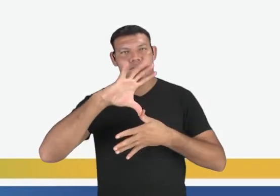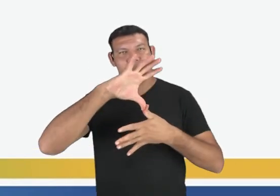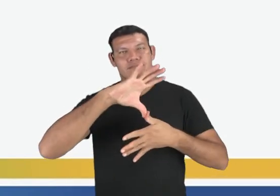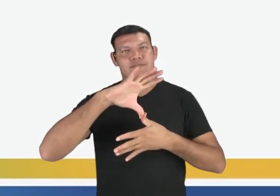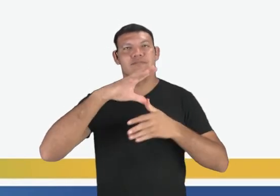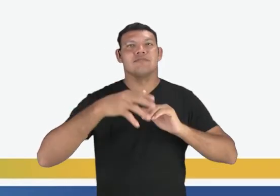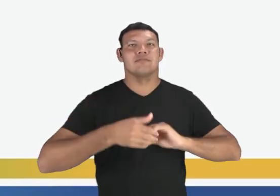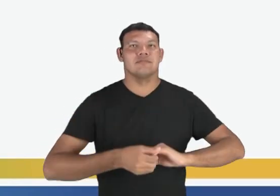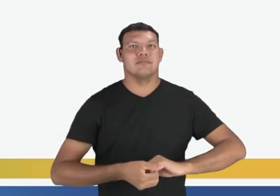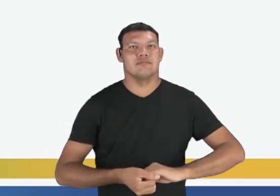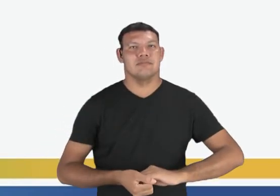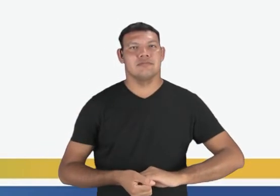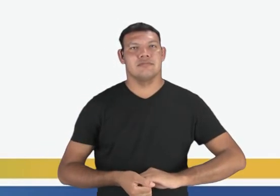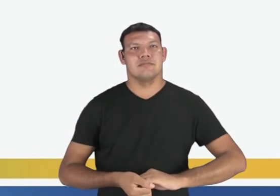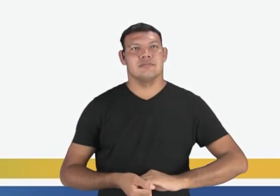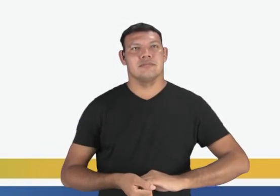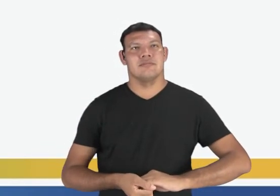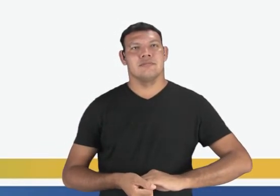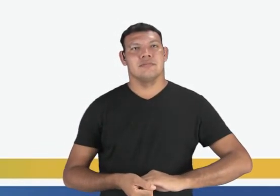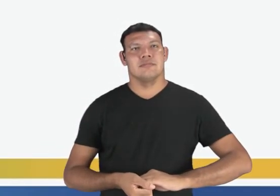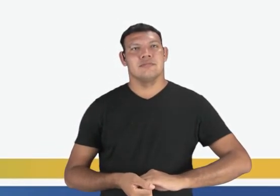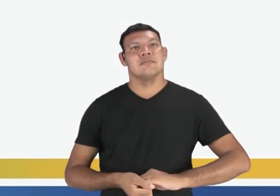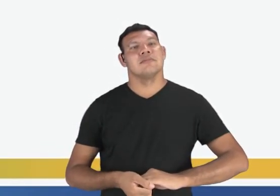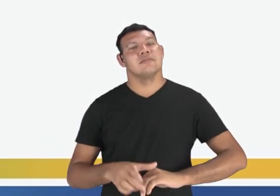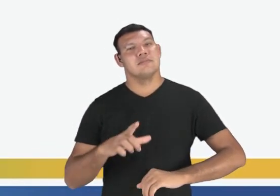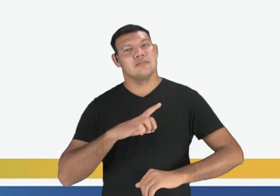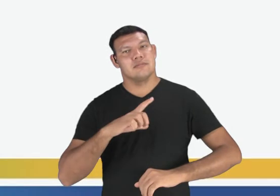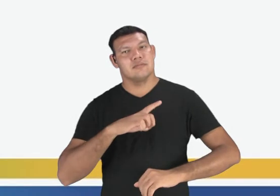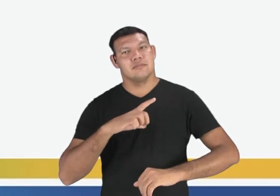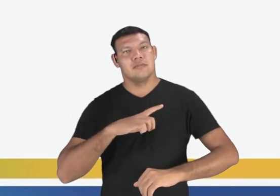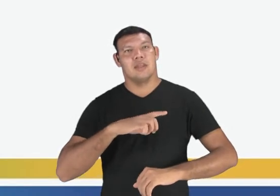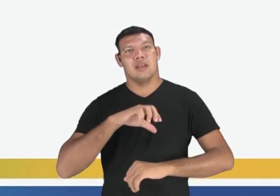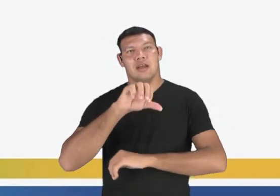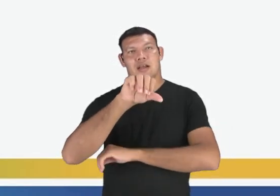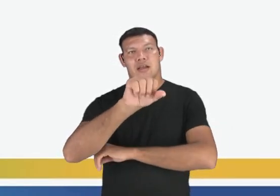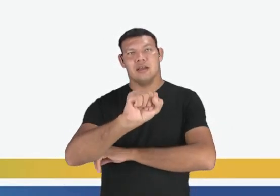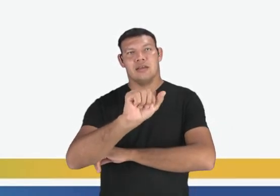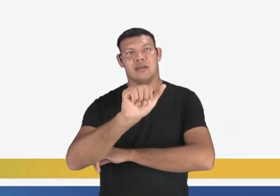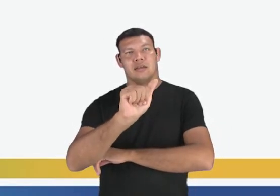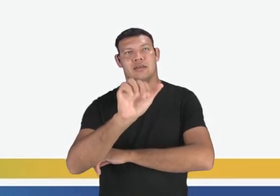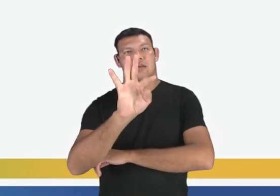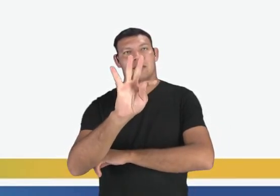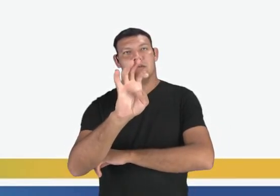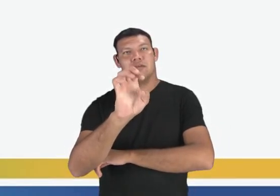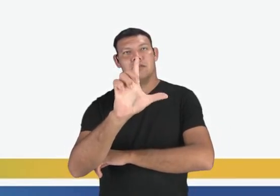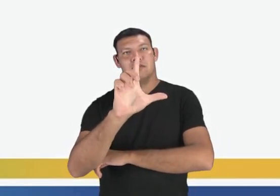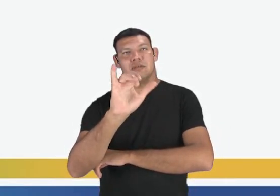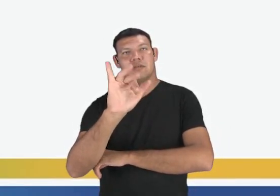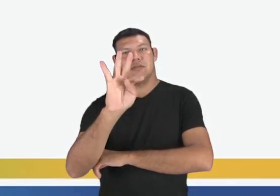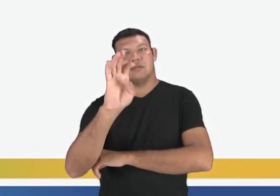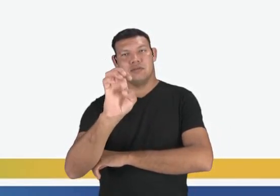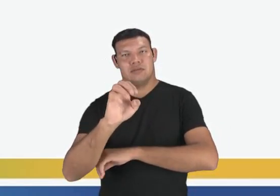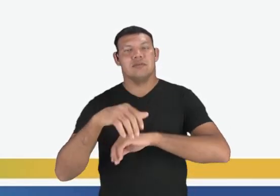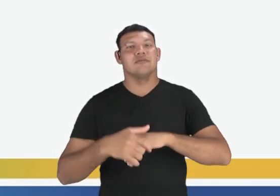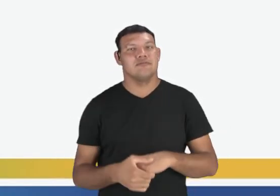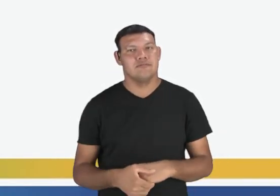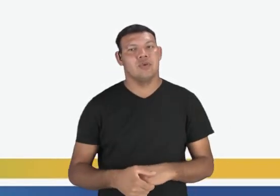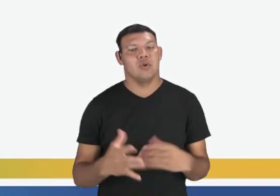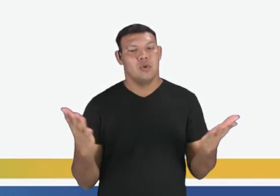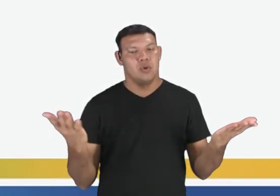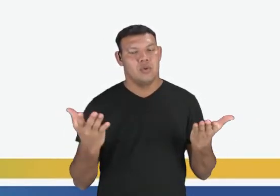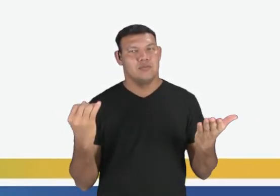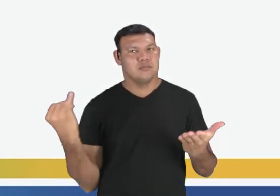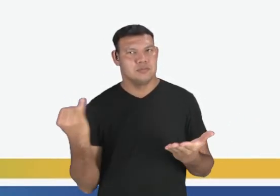é a ortofotomapa. E também a imagem de satélite, que até hoje é útil para todos nós, mantendo